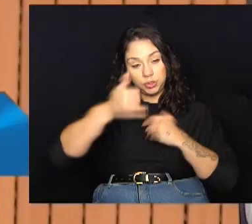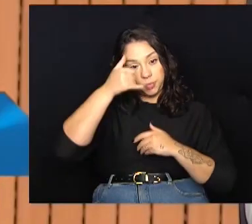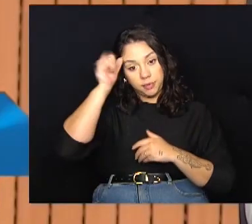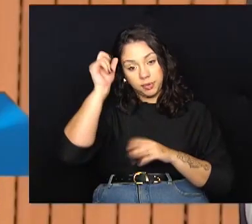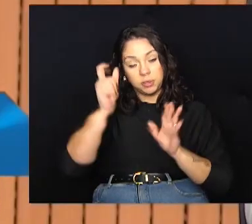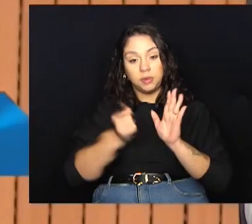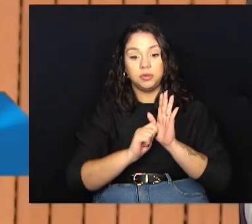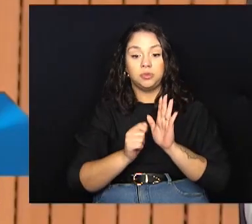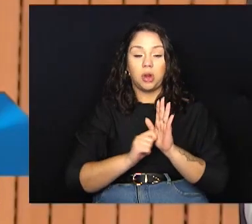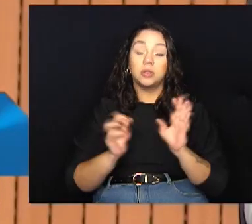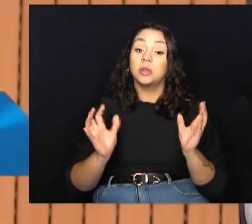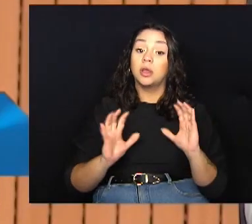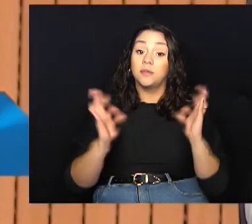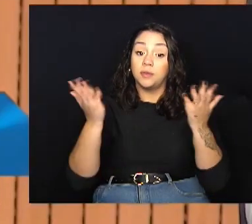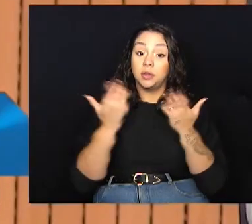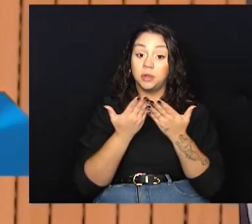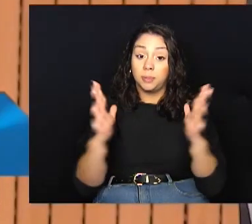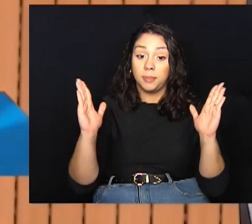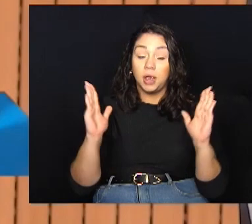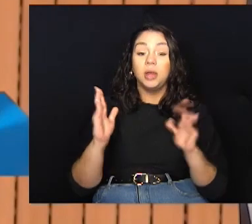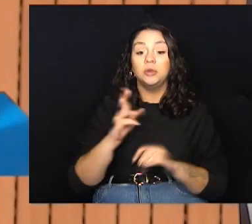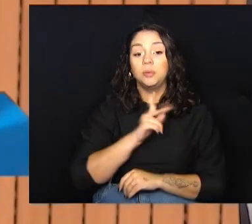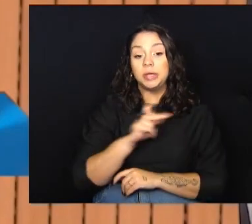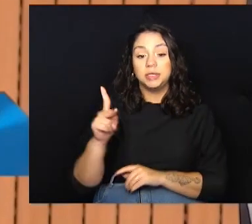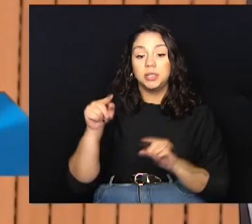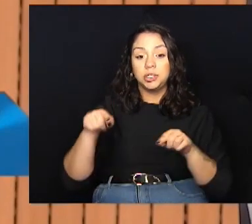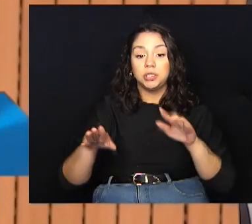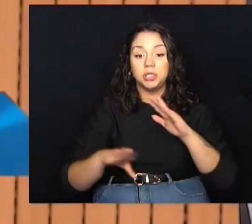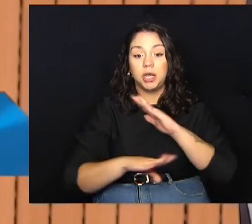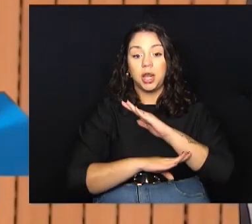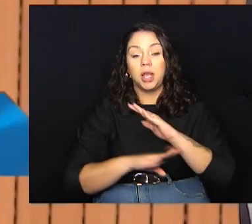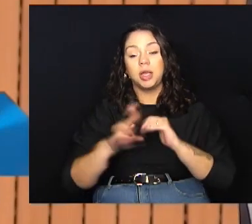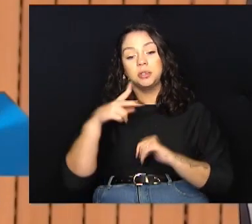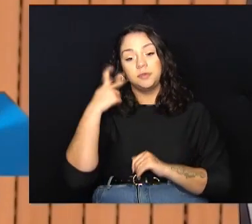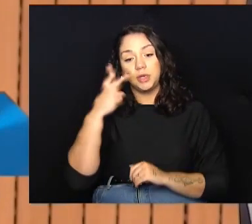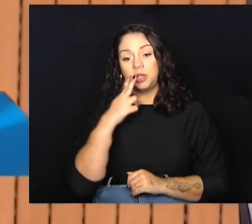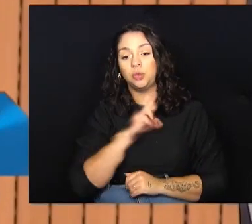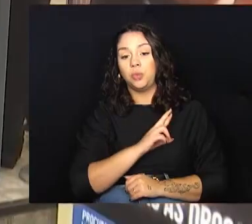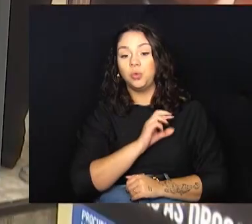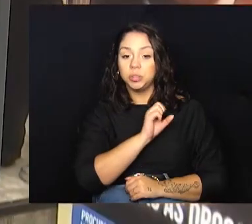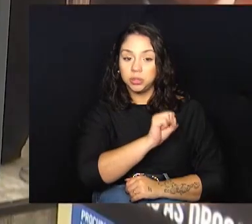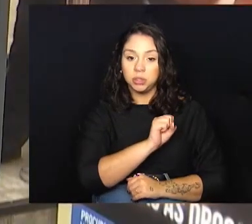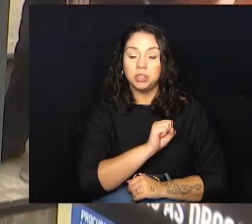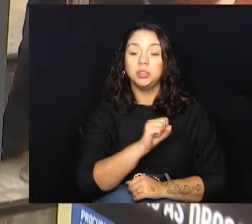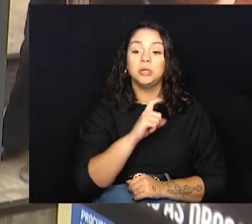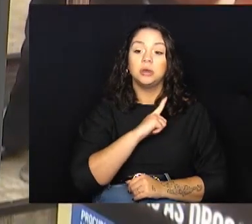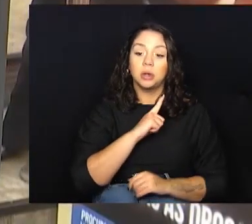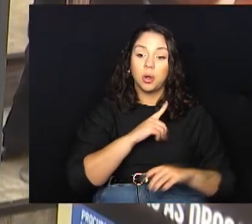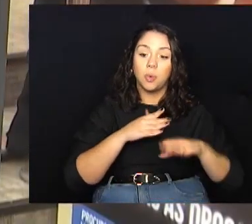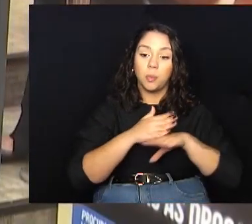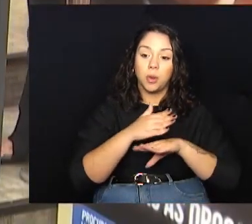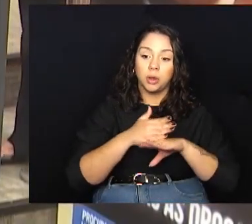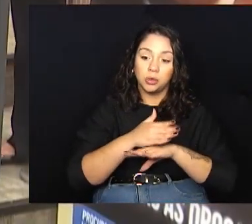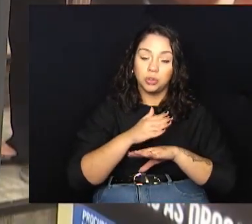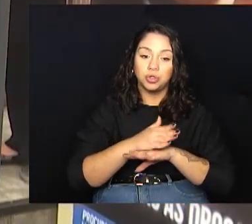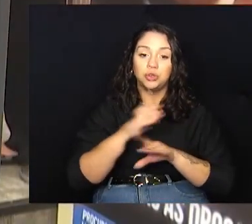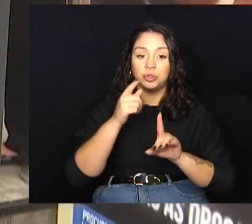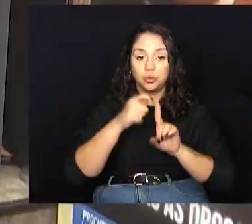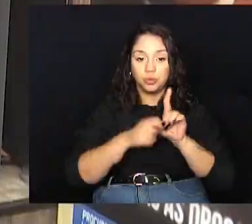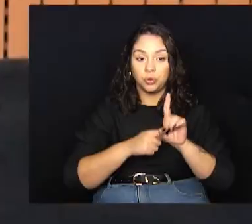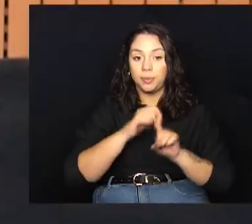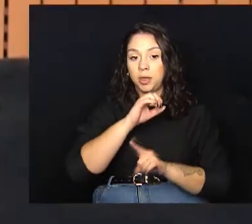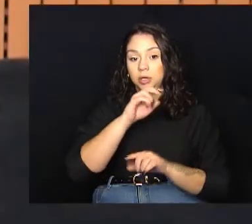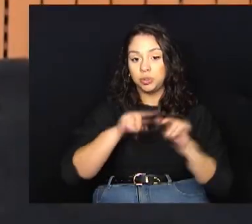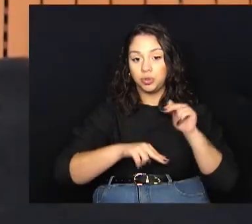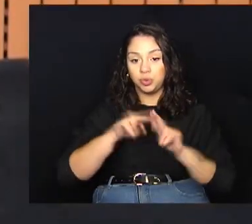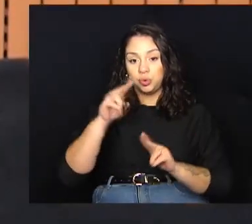o evento aberto pelo presidente da casa de leis o Vereador Luiz Rossini fez parte do Junho branco mesmo em que